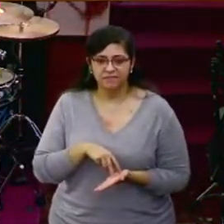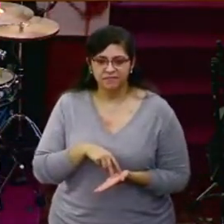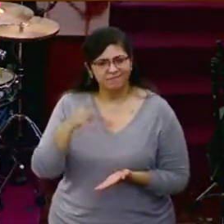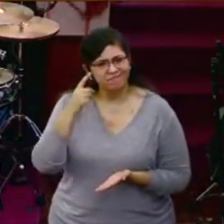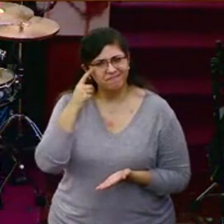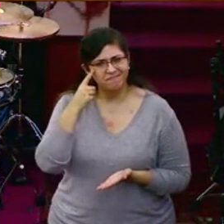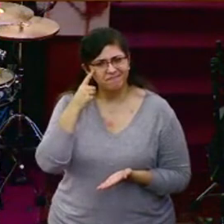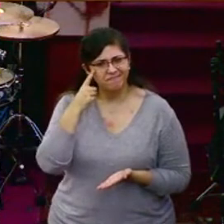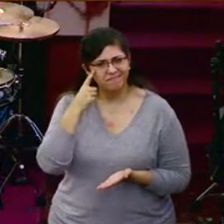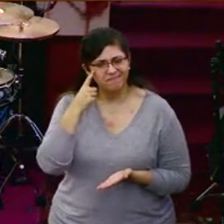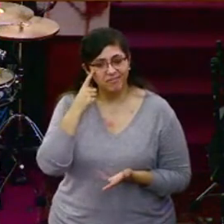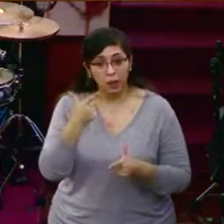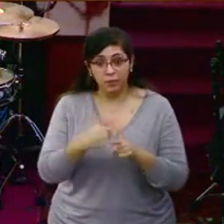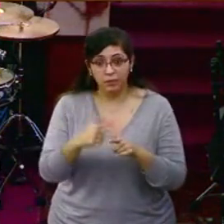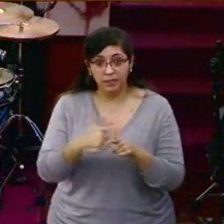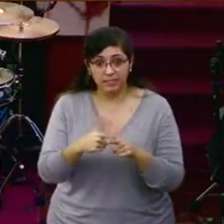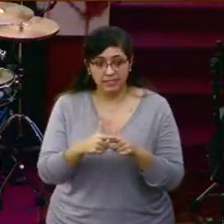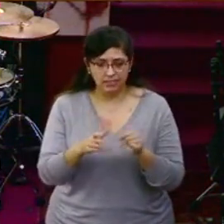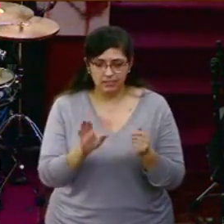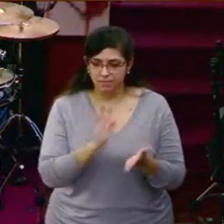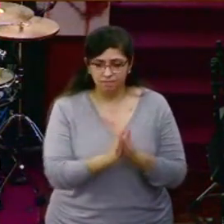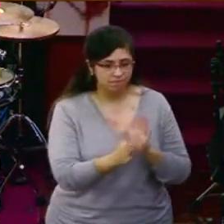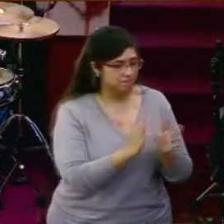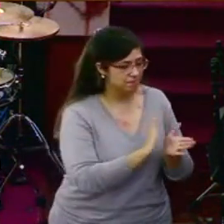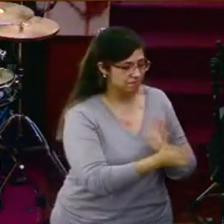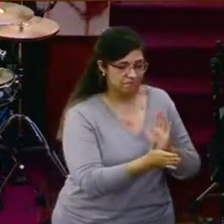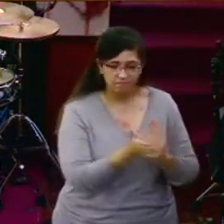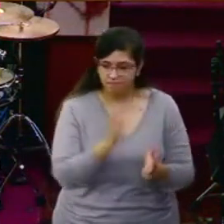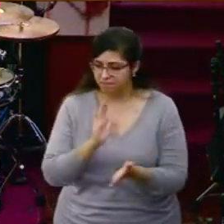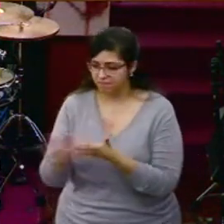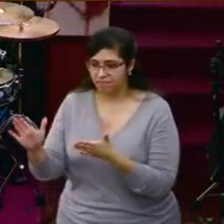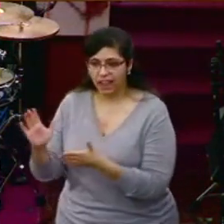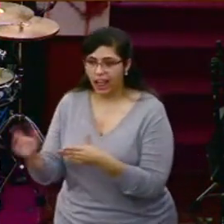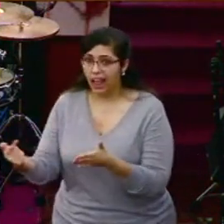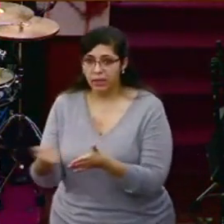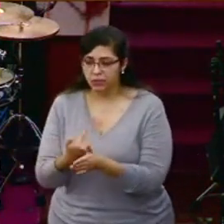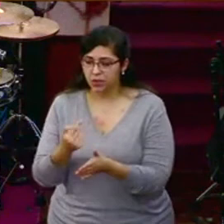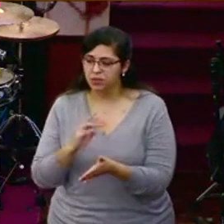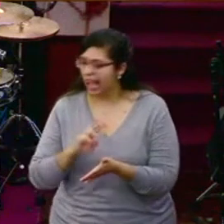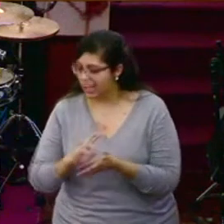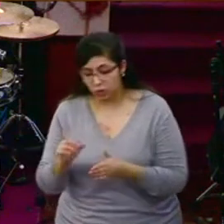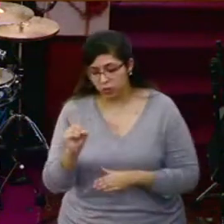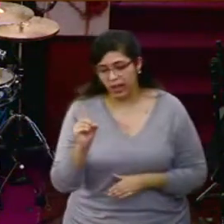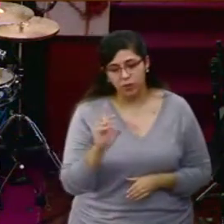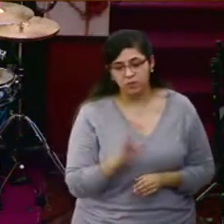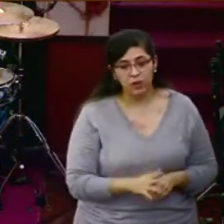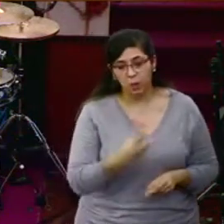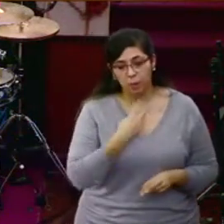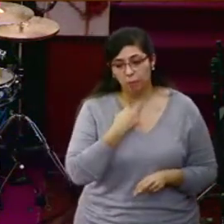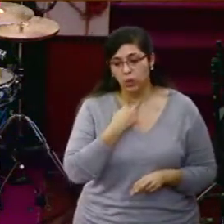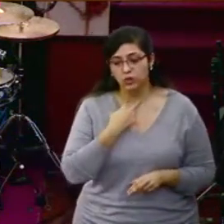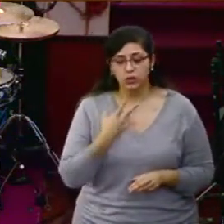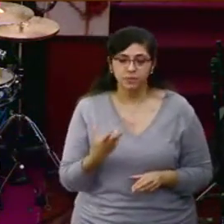será que é fugindo dos problemas olha eu não quero falar sobre isso sobre isso não tocamos nesse assunto porque não posso